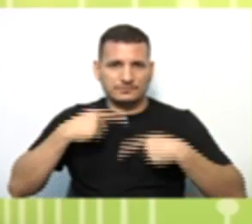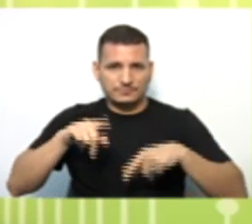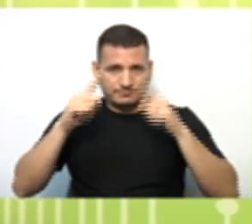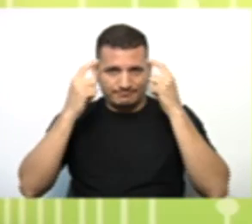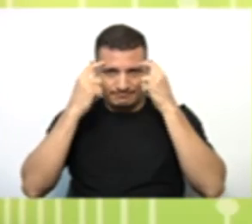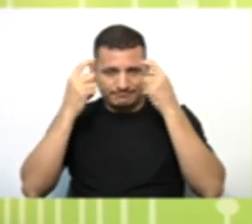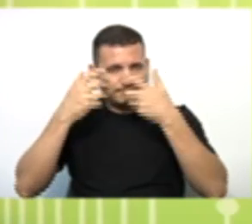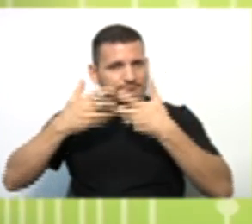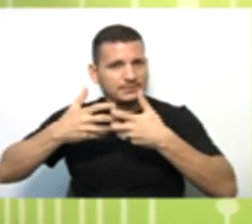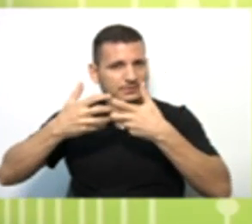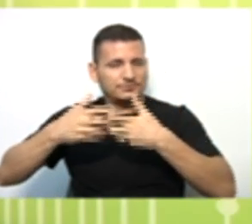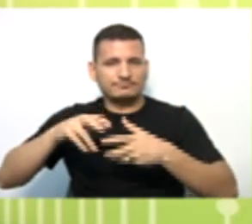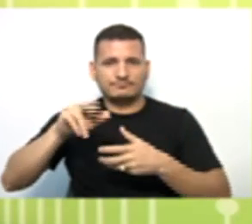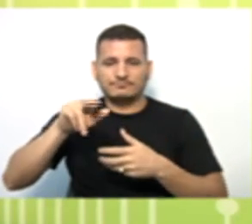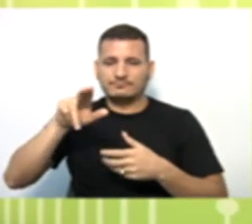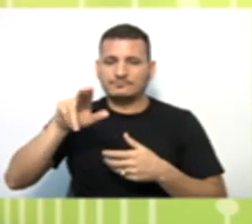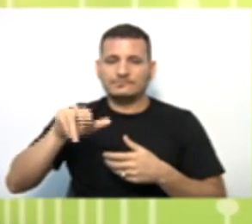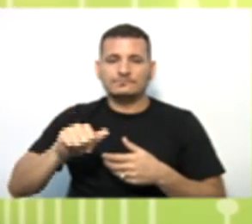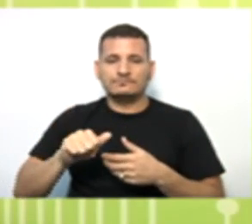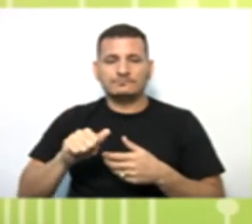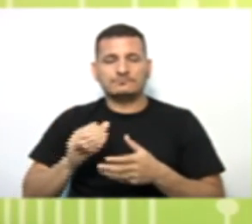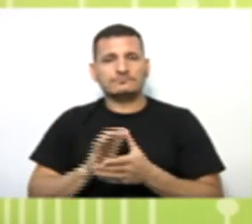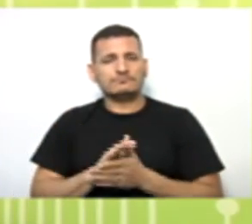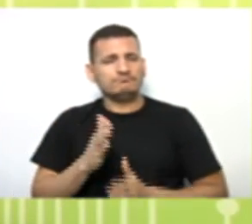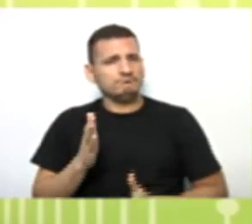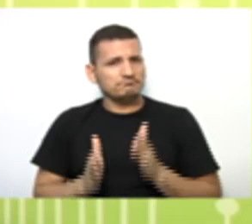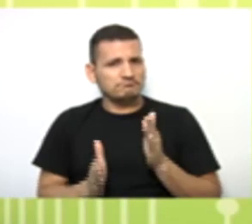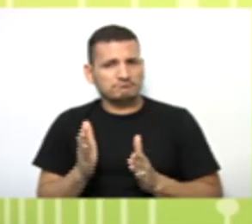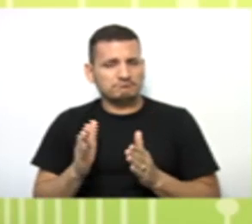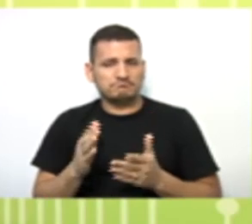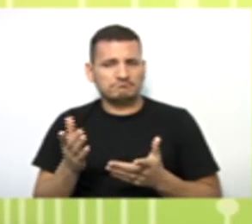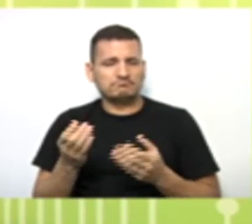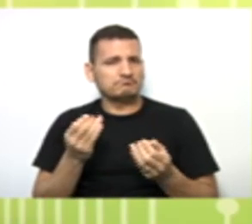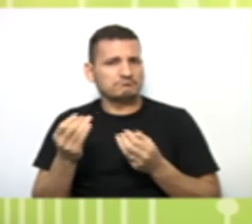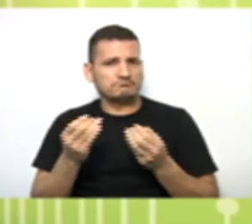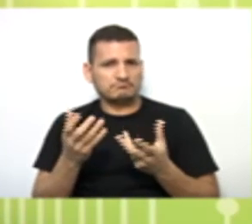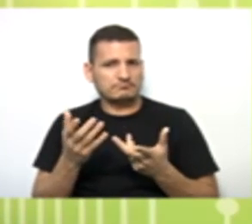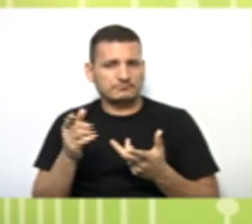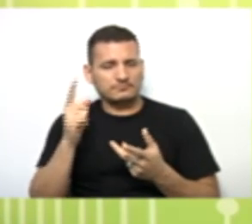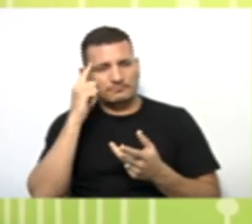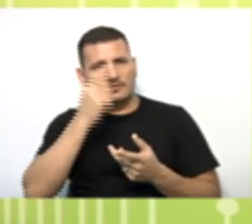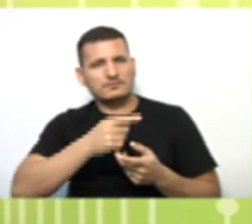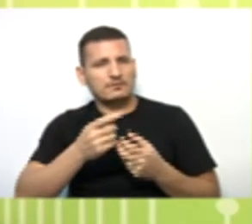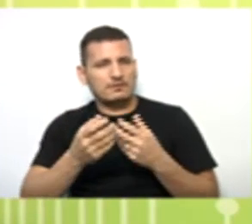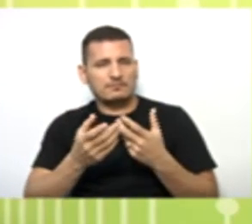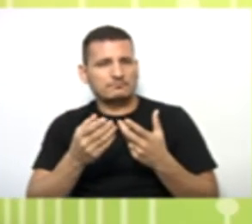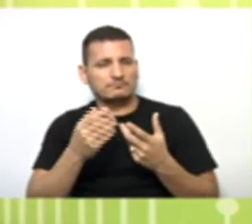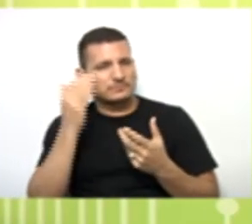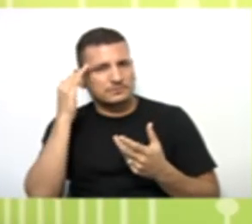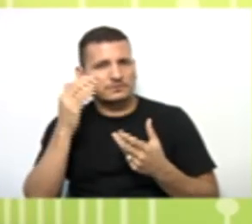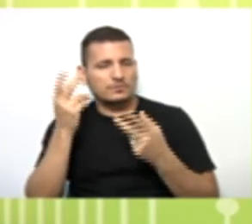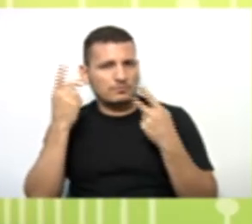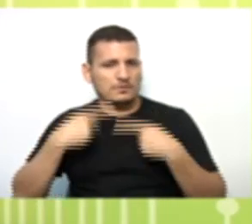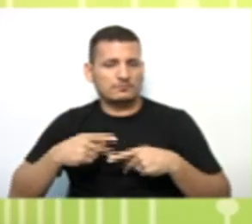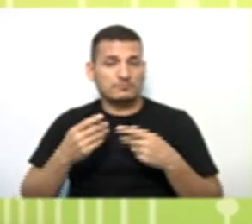tratar, né, professor, com um robô. O robô não vai poder dizer o que o cara tem que fazer, que é muito difícil entender um ser humano. A gente consegue entender uma máquina, consegue